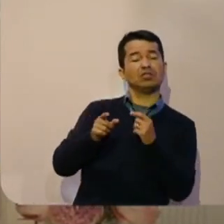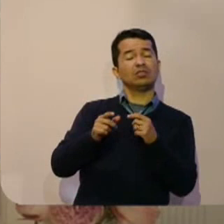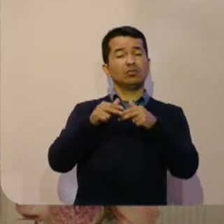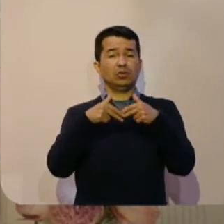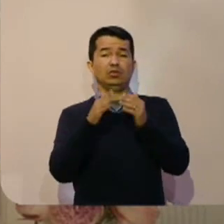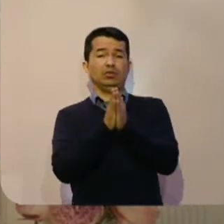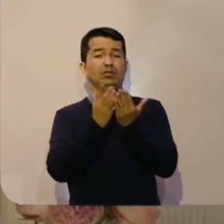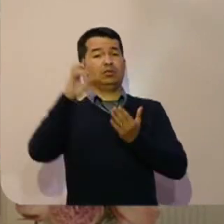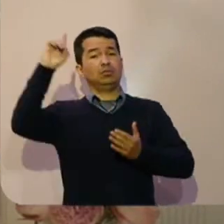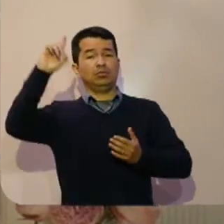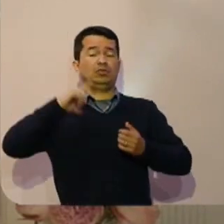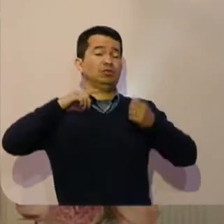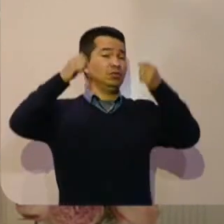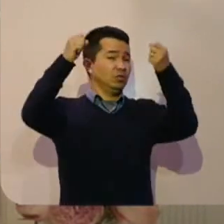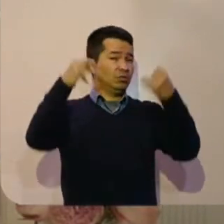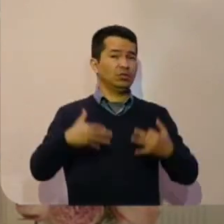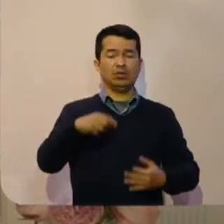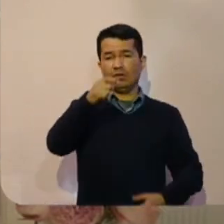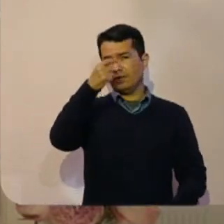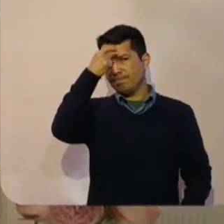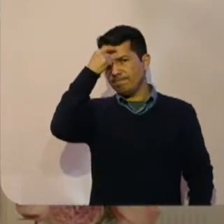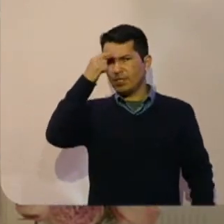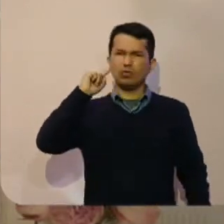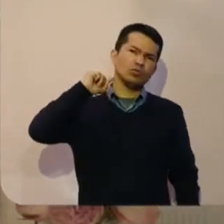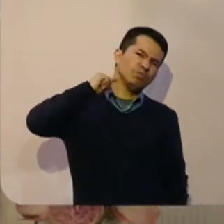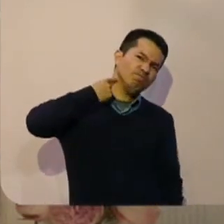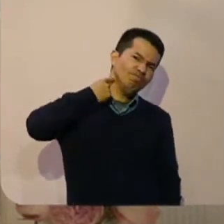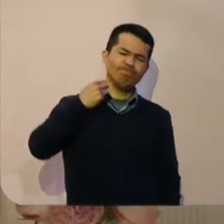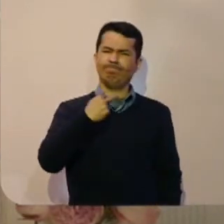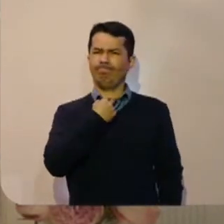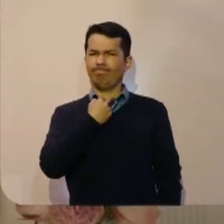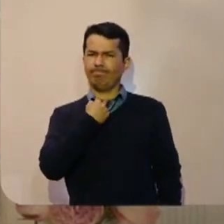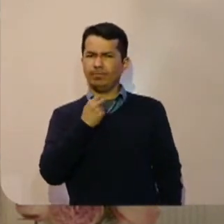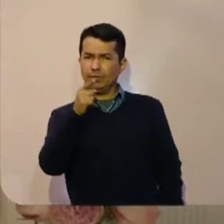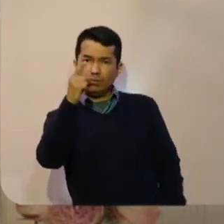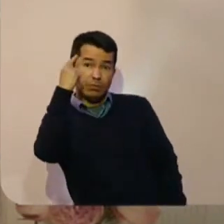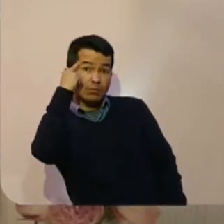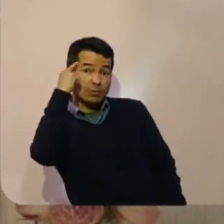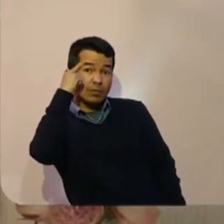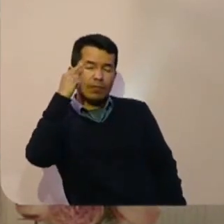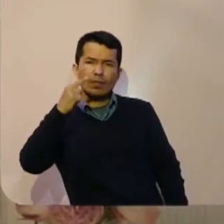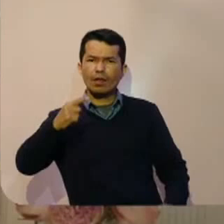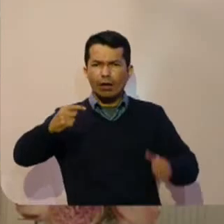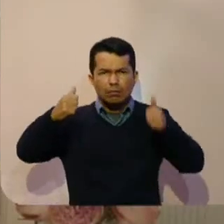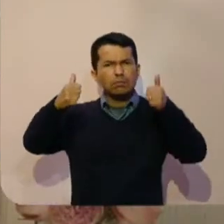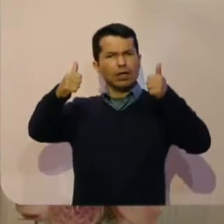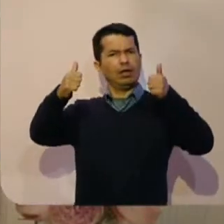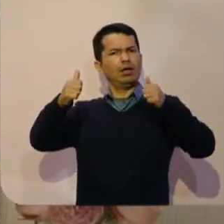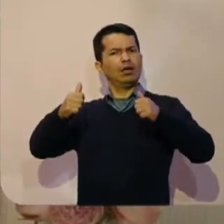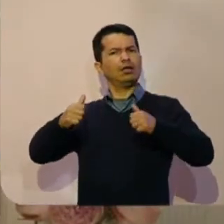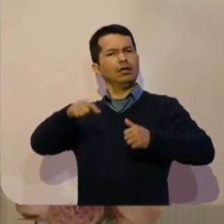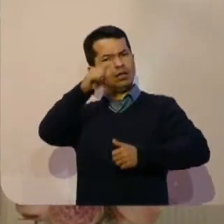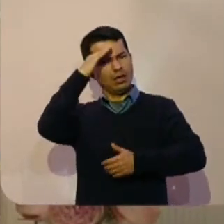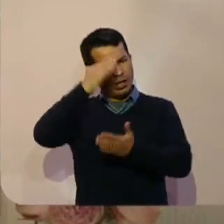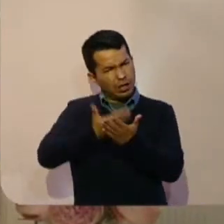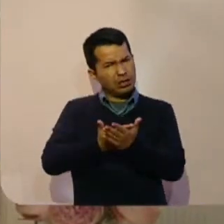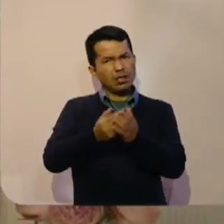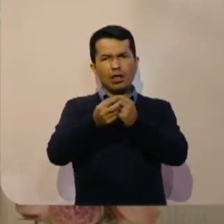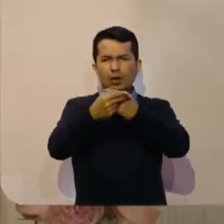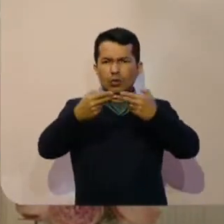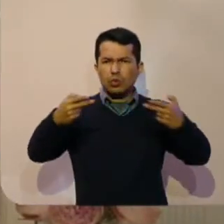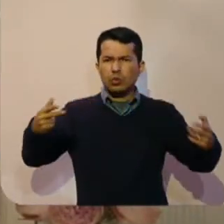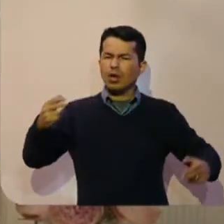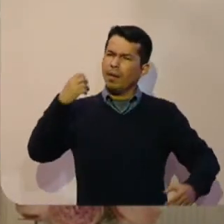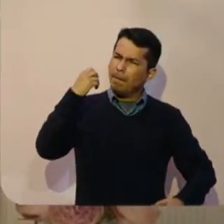corrompida por esse sentimento. Tenha um pensamento amável, né? Creia que as coisas boas existem do